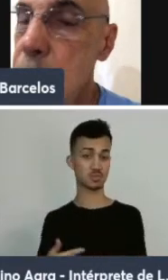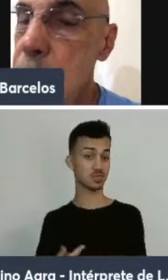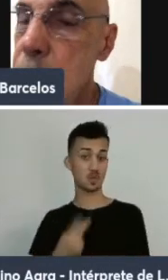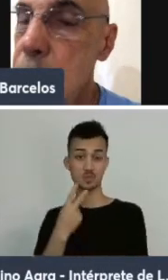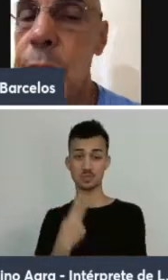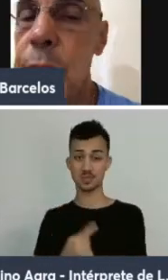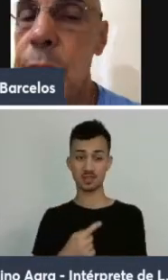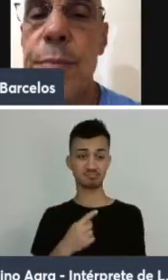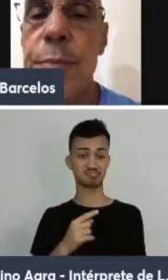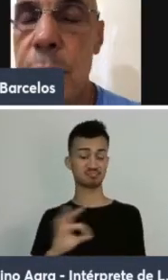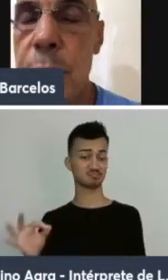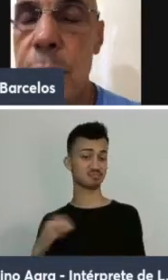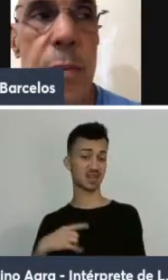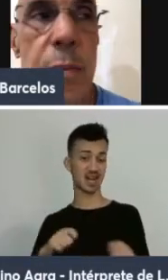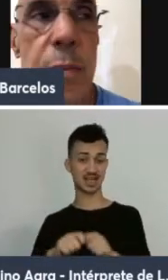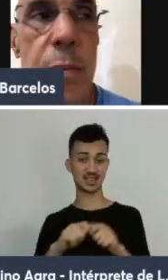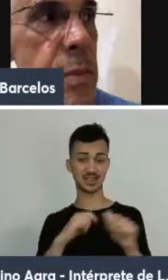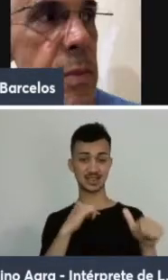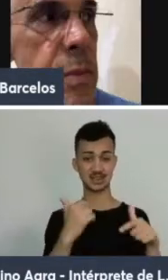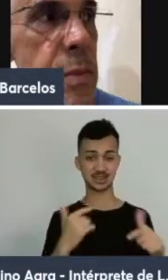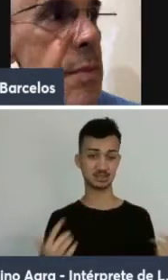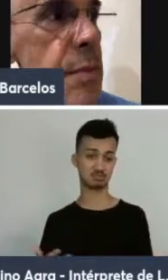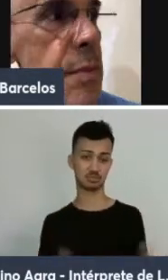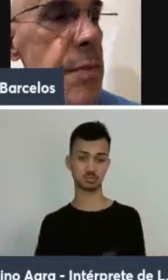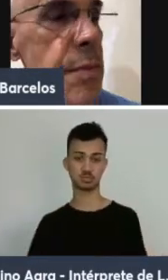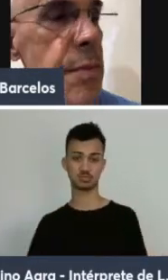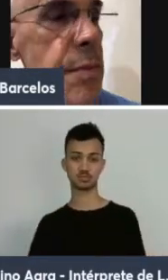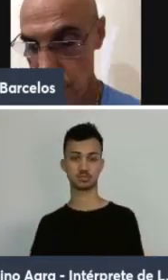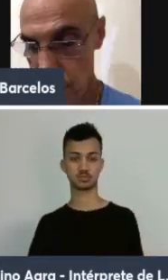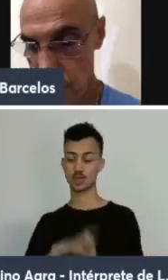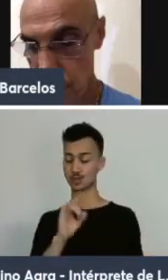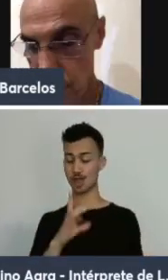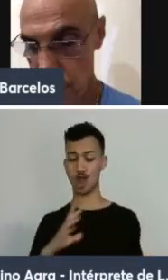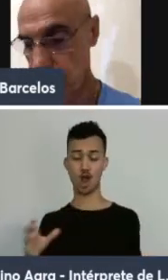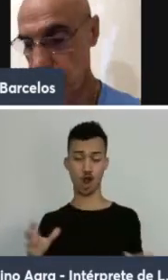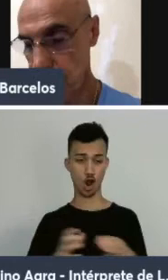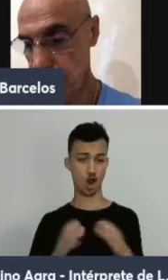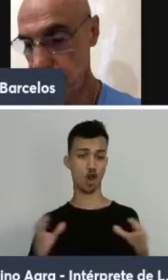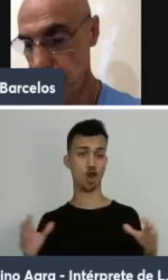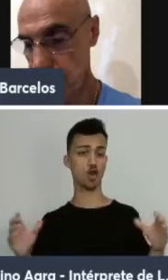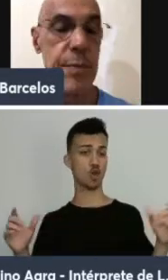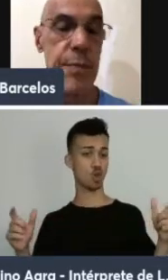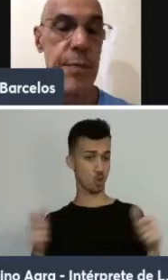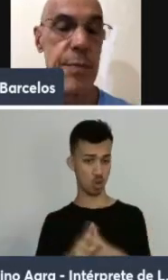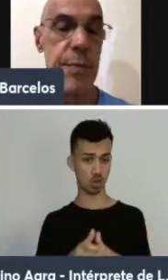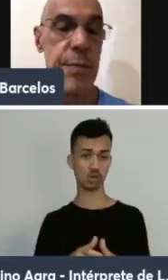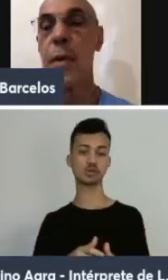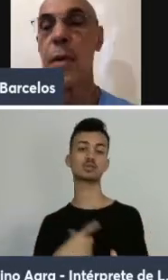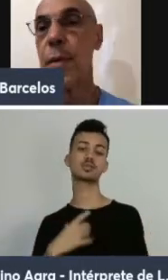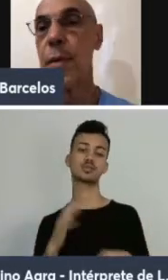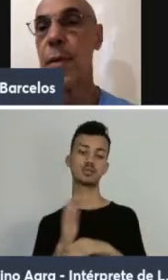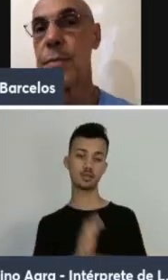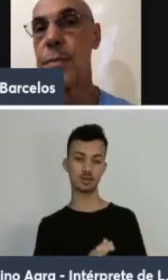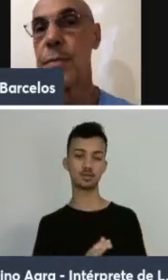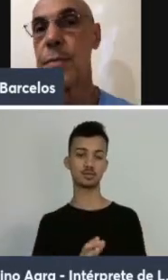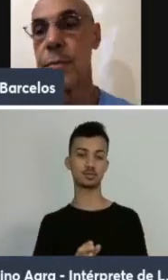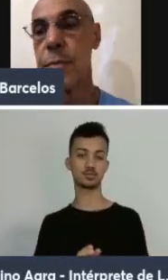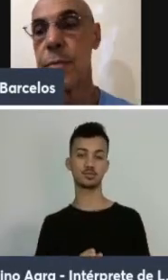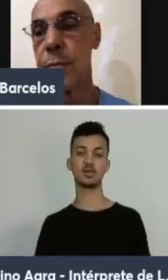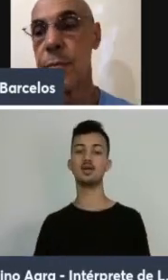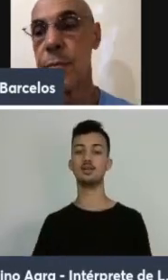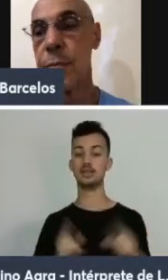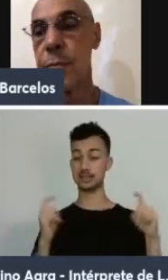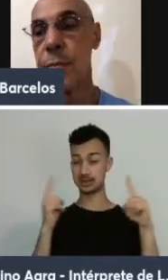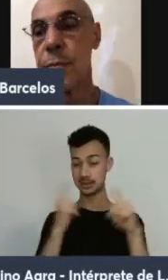trabalho, provavelmente no máximo em circuitos fechados, que se falava sobre prevenção, sobre a questão, era uma repressão